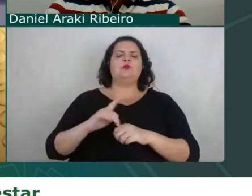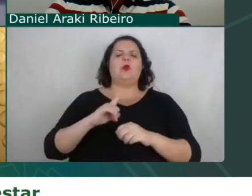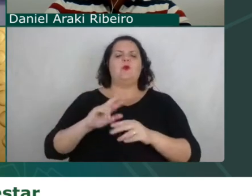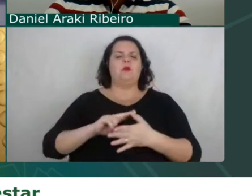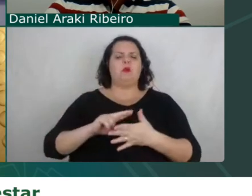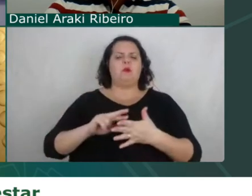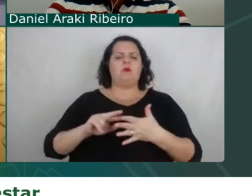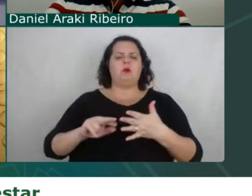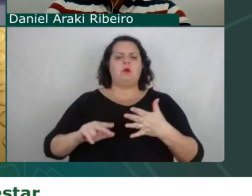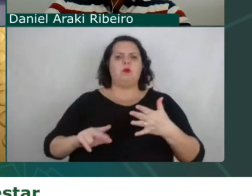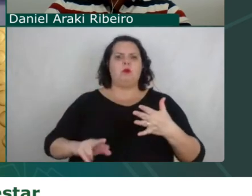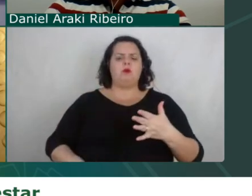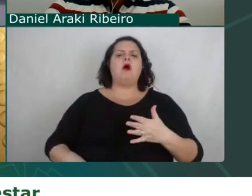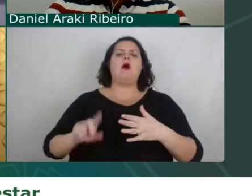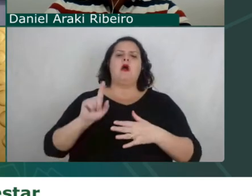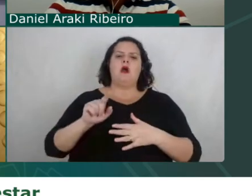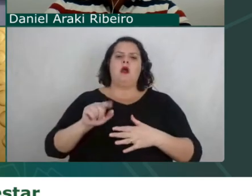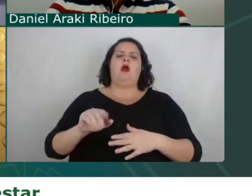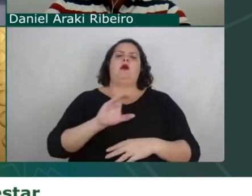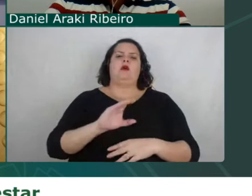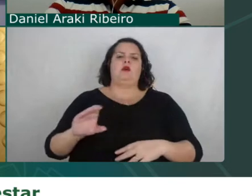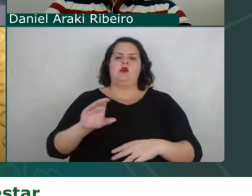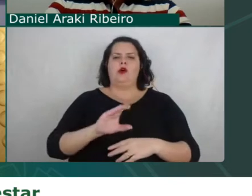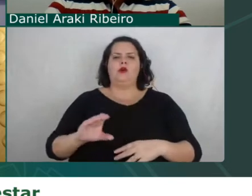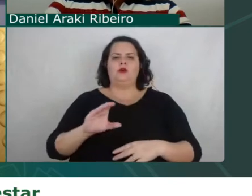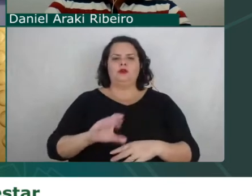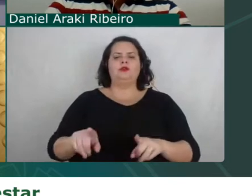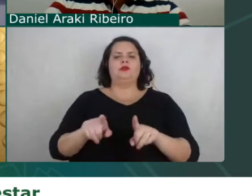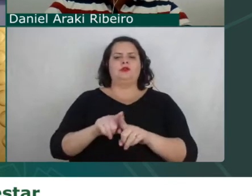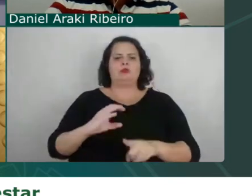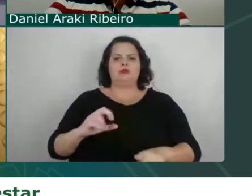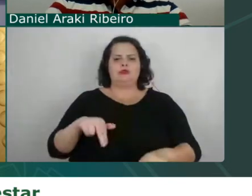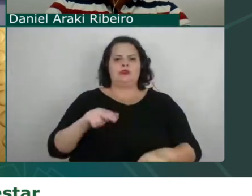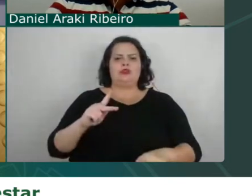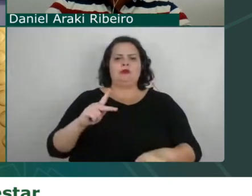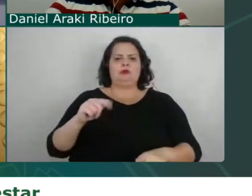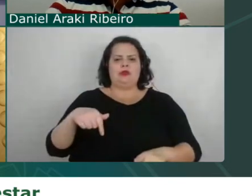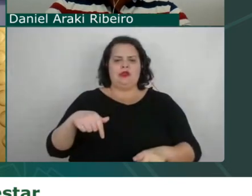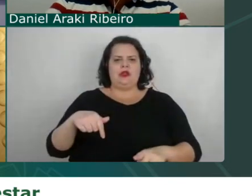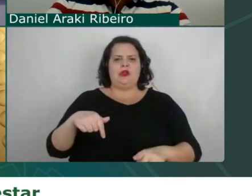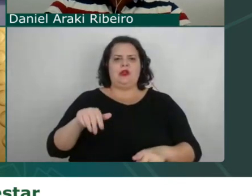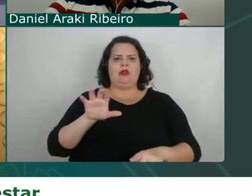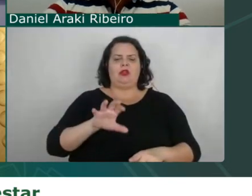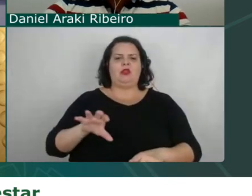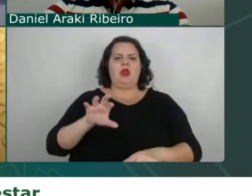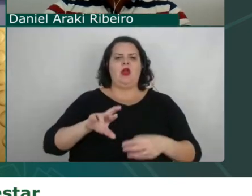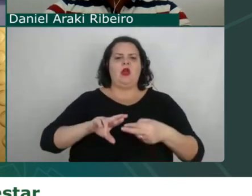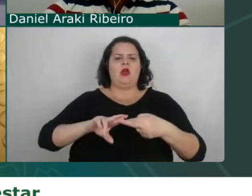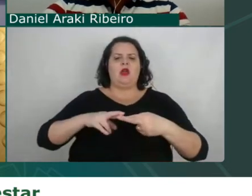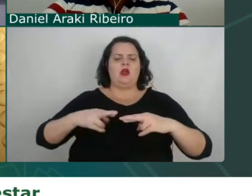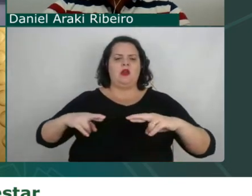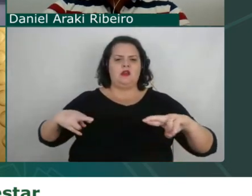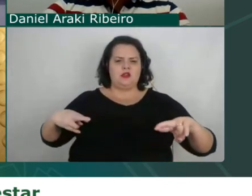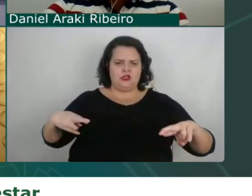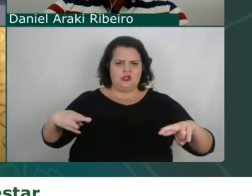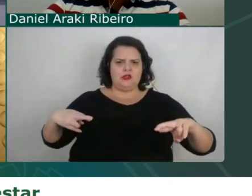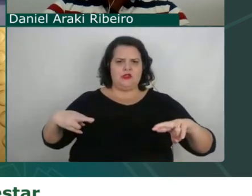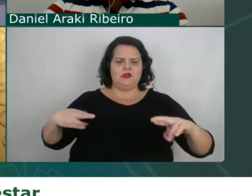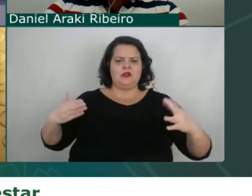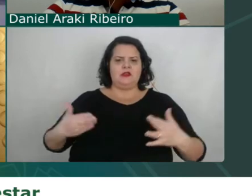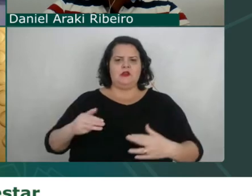coordenadora do Comitê de Assessoramento do CNPq na área de genética, e atualmente atua nas áreas de genética com ênfase em